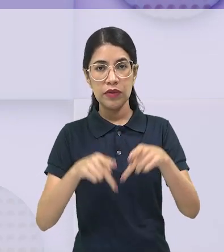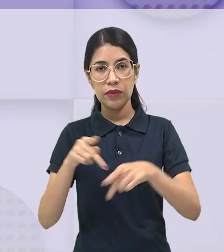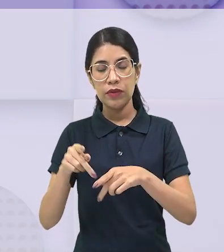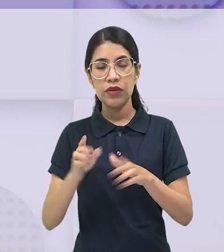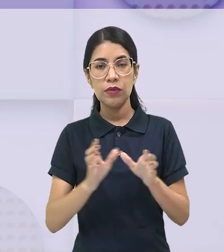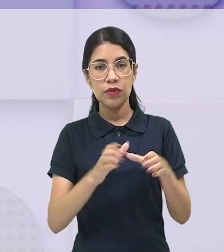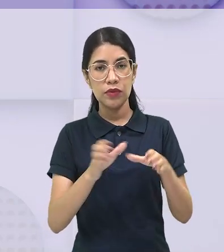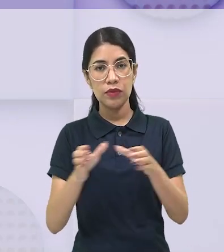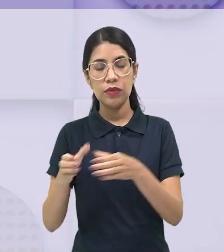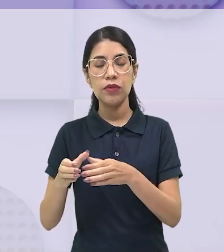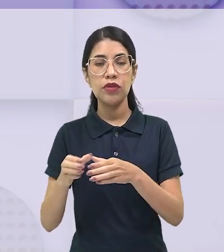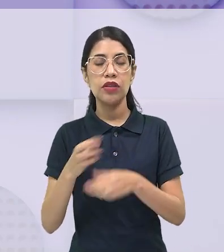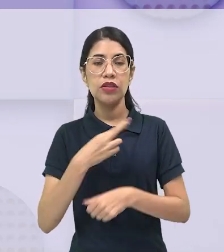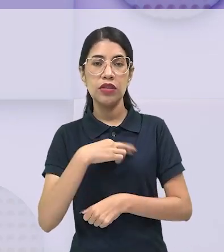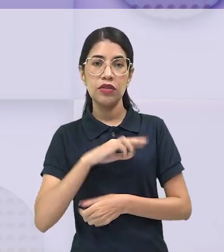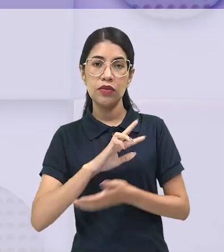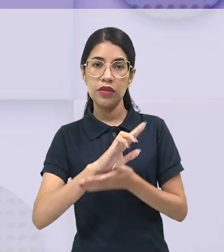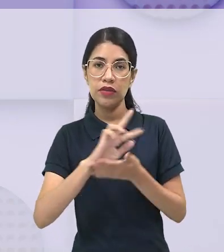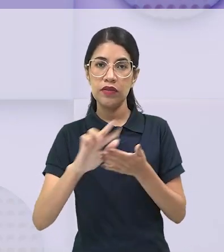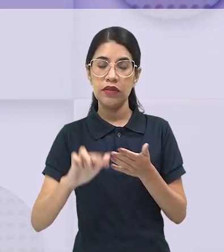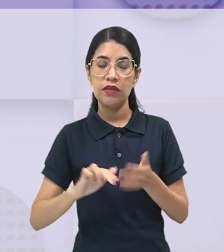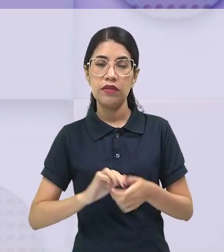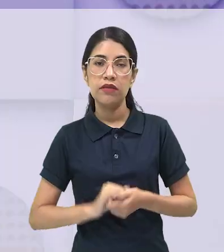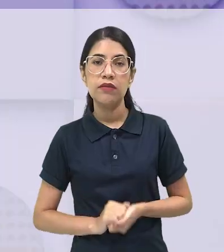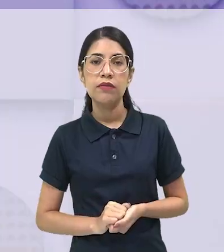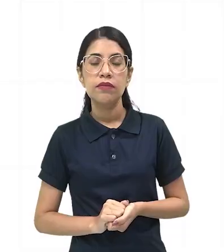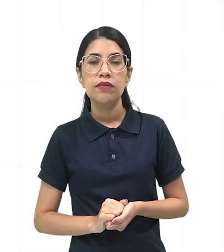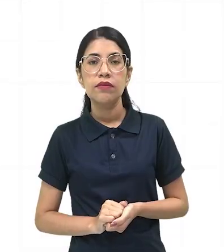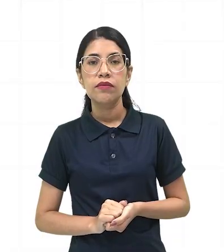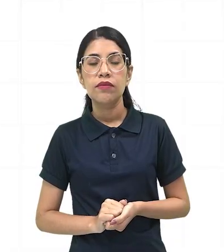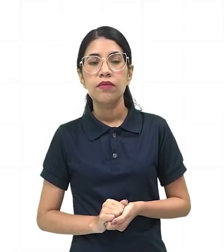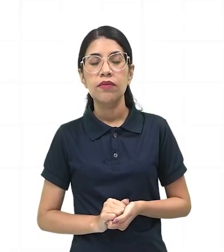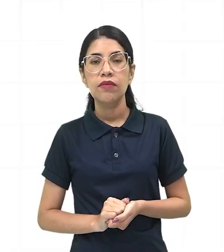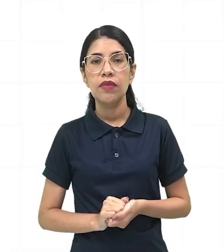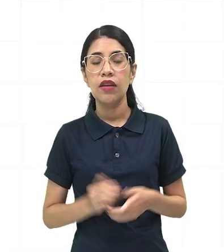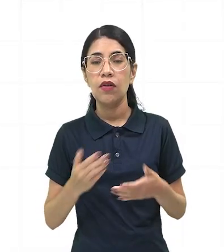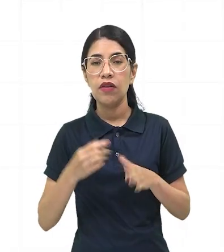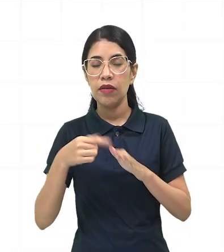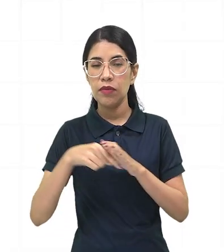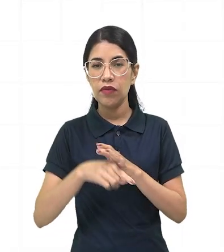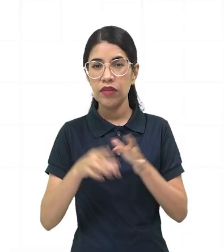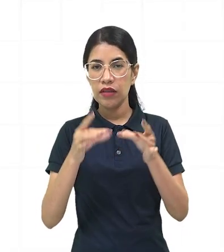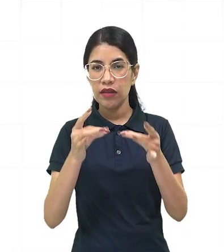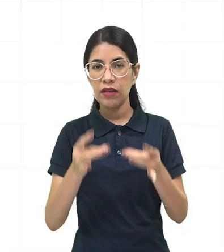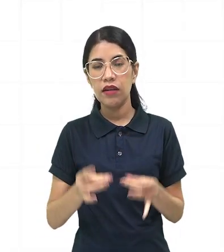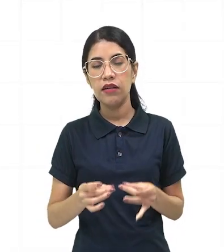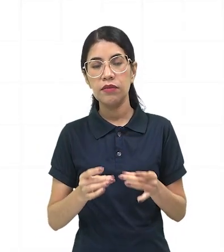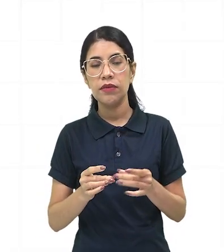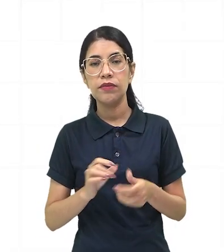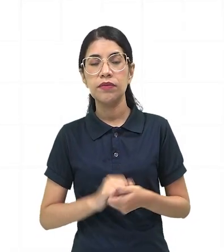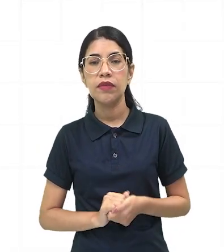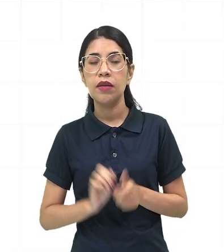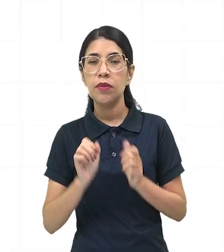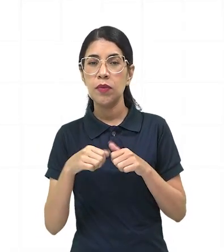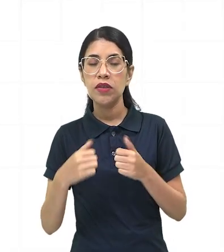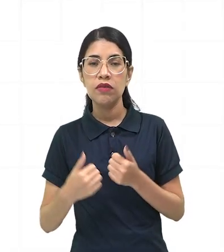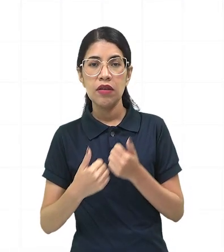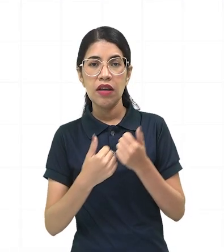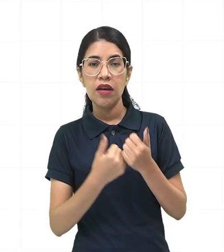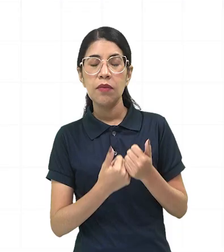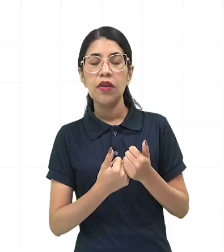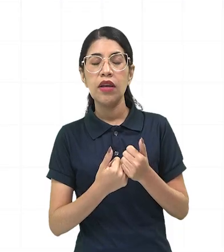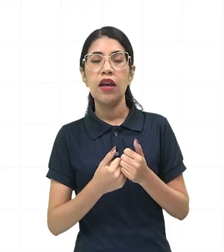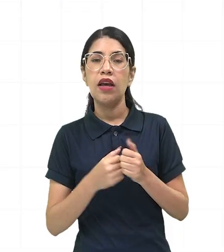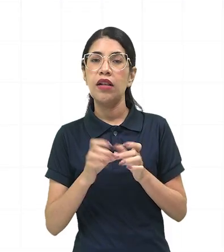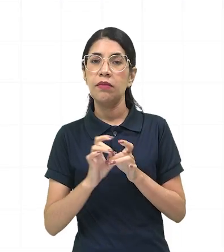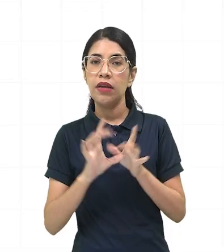para os grupos religiosos. Vamos lá, o próximo slide vai aprofundar um pouquinho mais isso. Para resguardar os direitos de